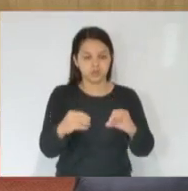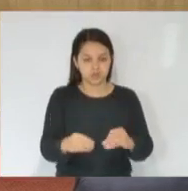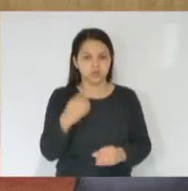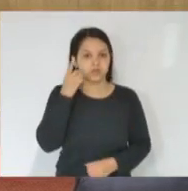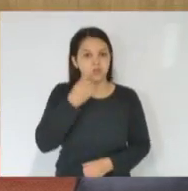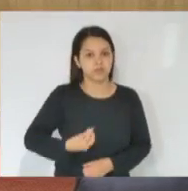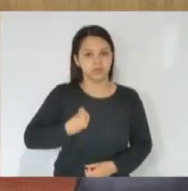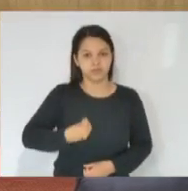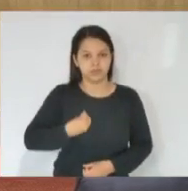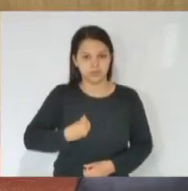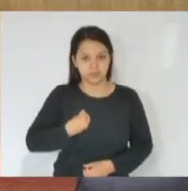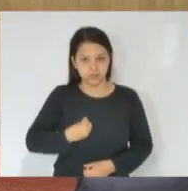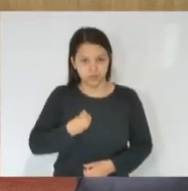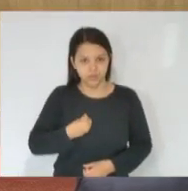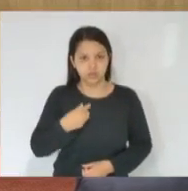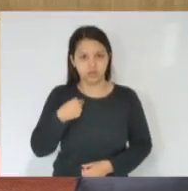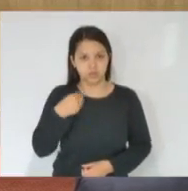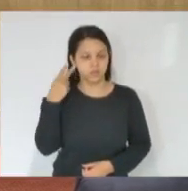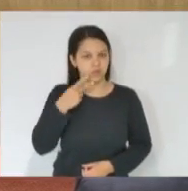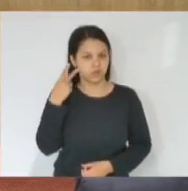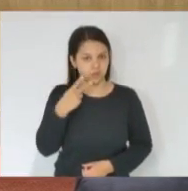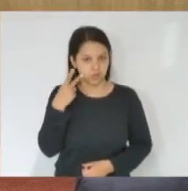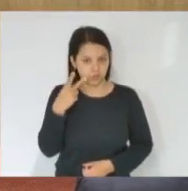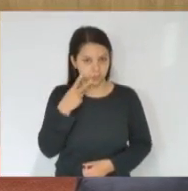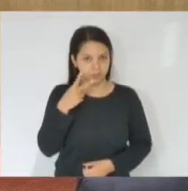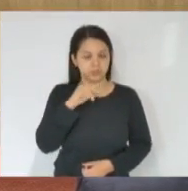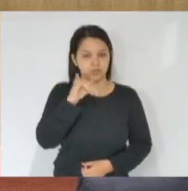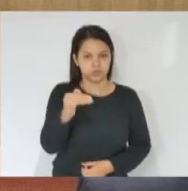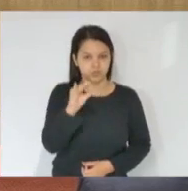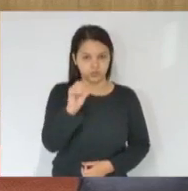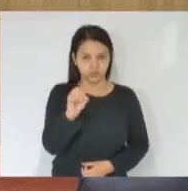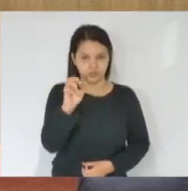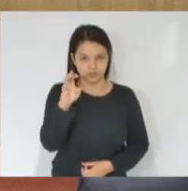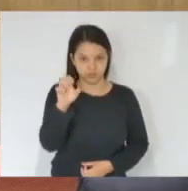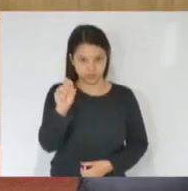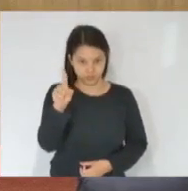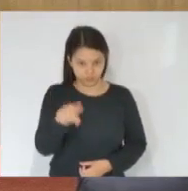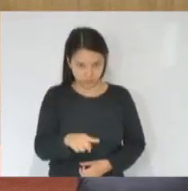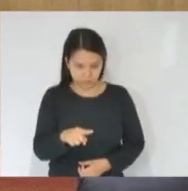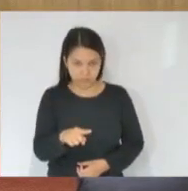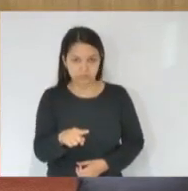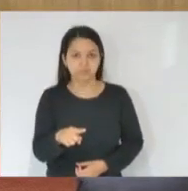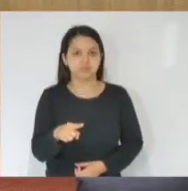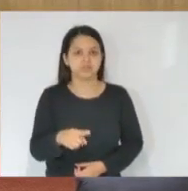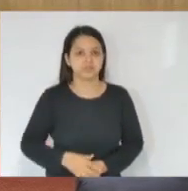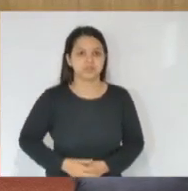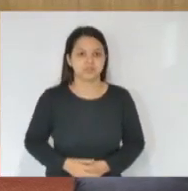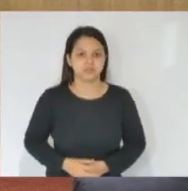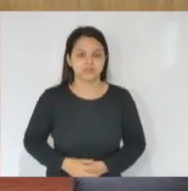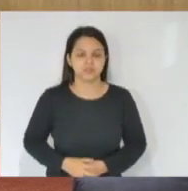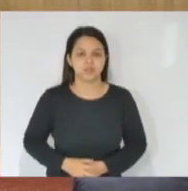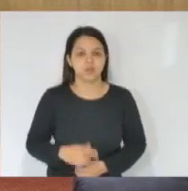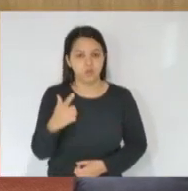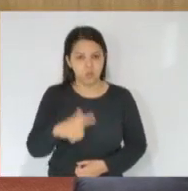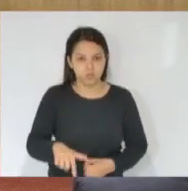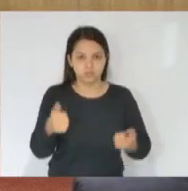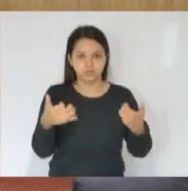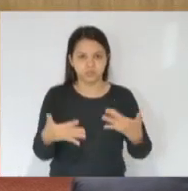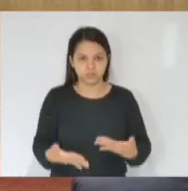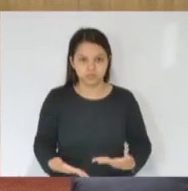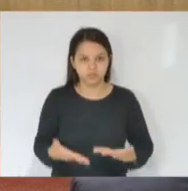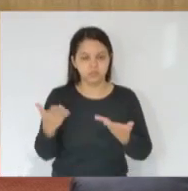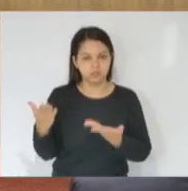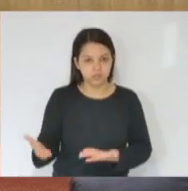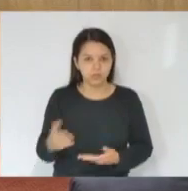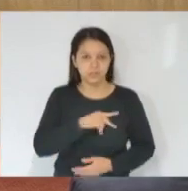presentes. Sou o vereador José Carlos José, vim reforçar o que o Serginho Macari Júnior,